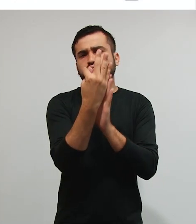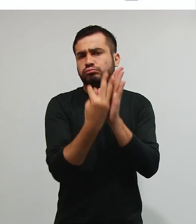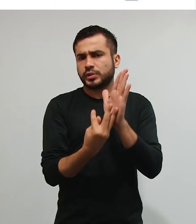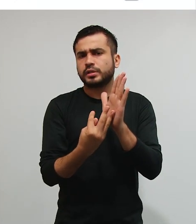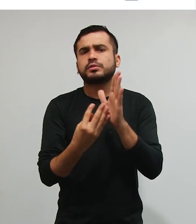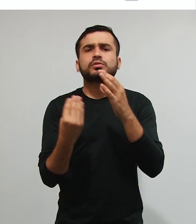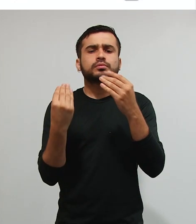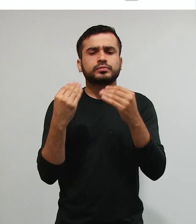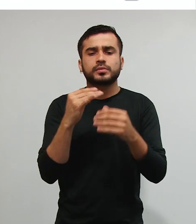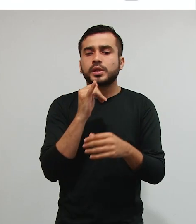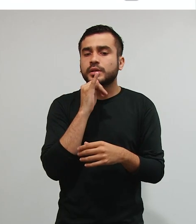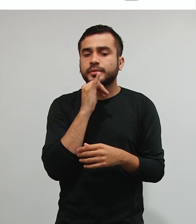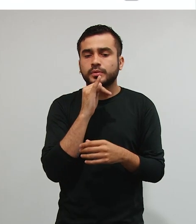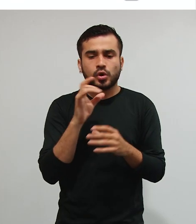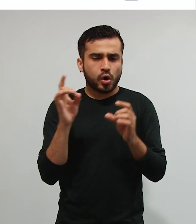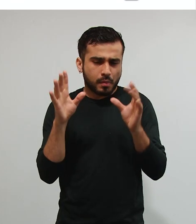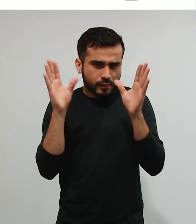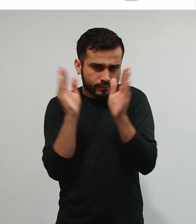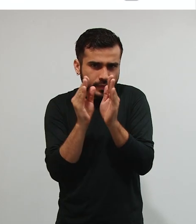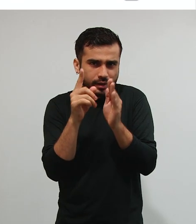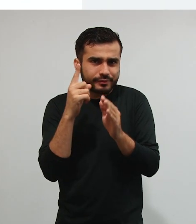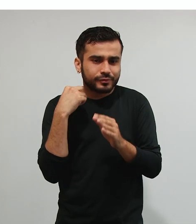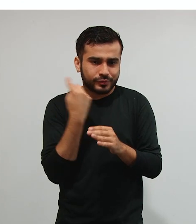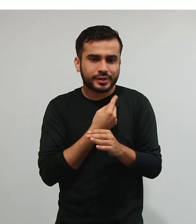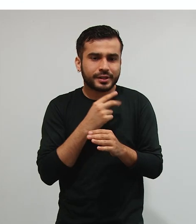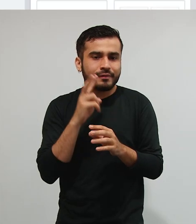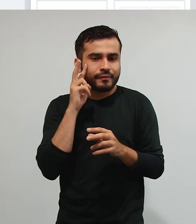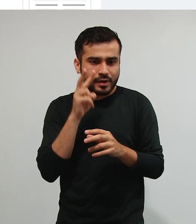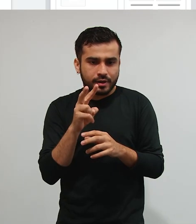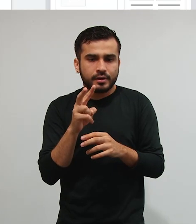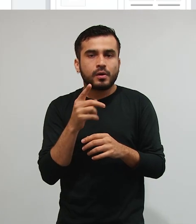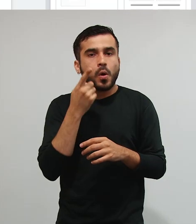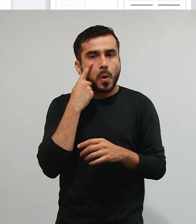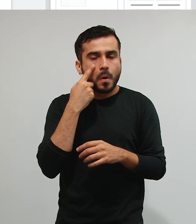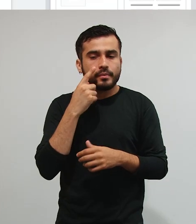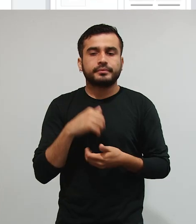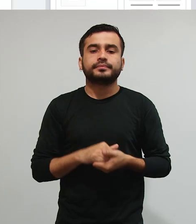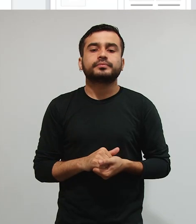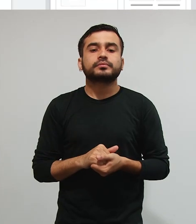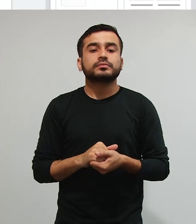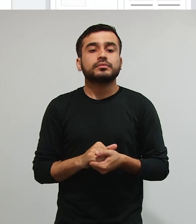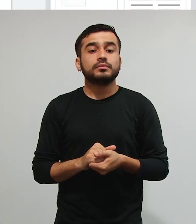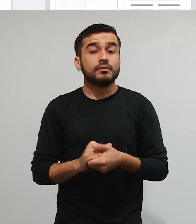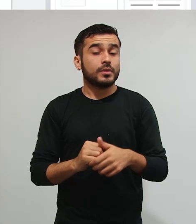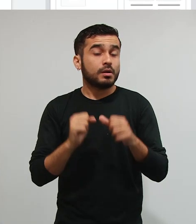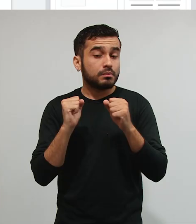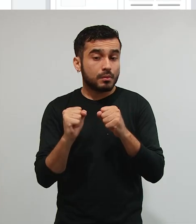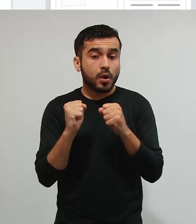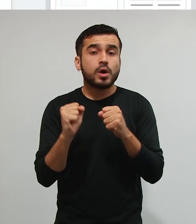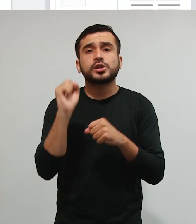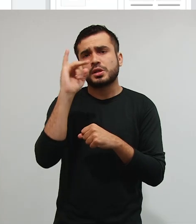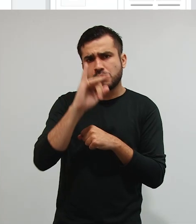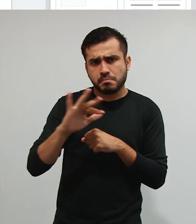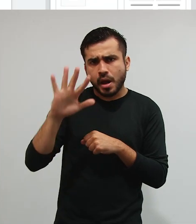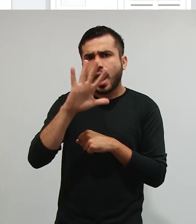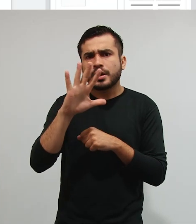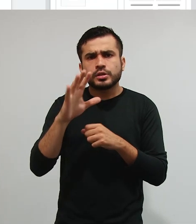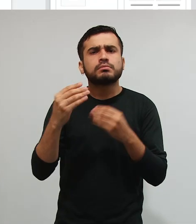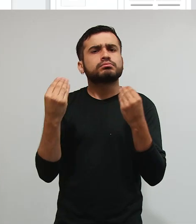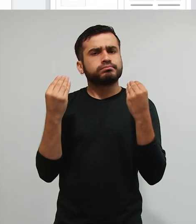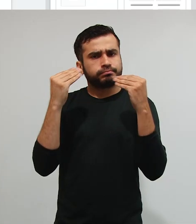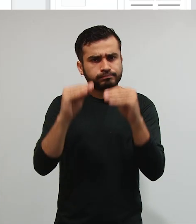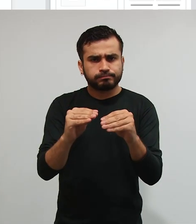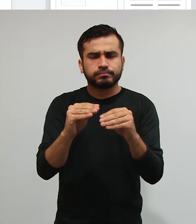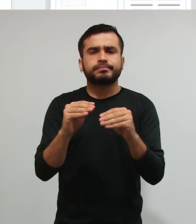do texto, como está aqui. Deixa eu só reduzir para a gente ter a visão do espaço. Né? Então, você pode colocar as